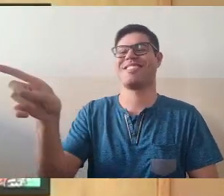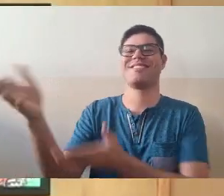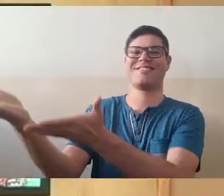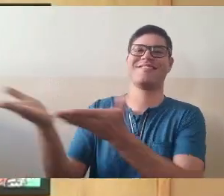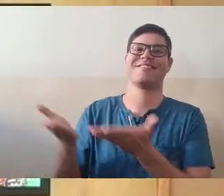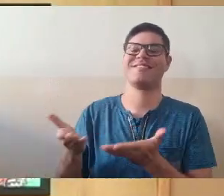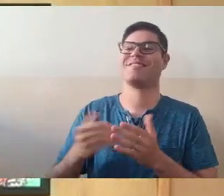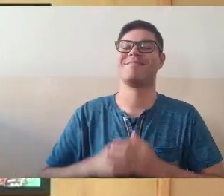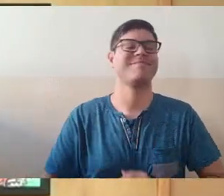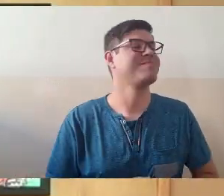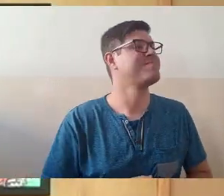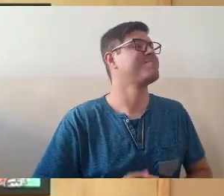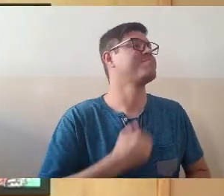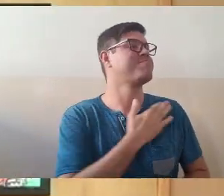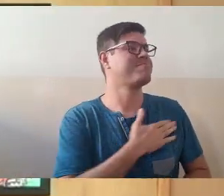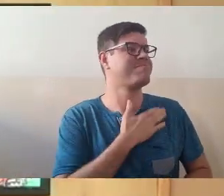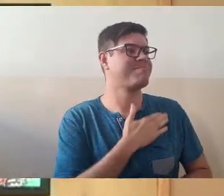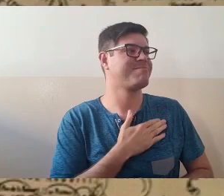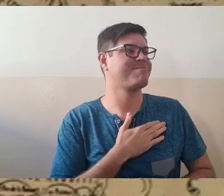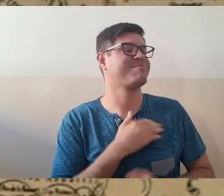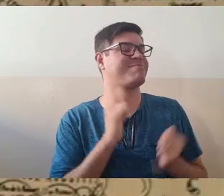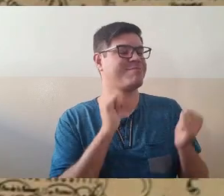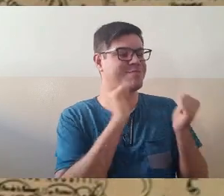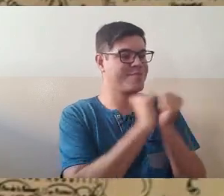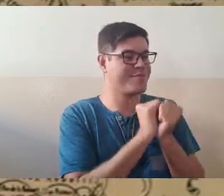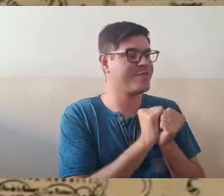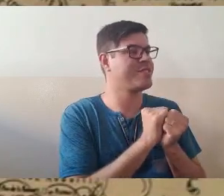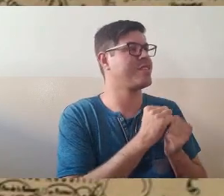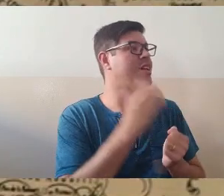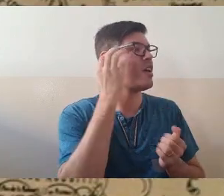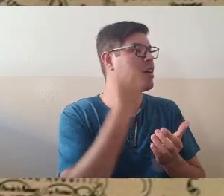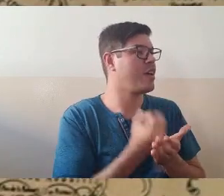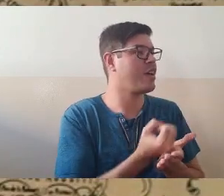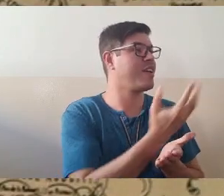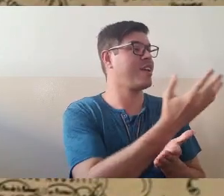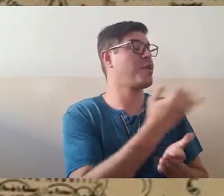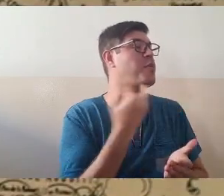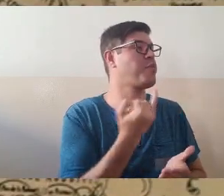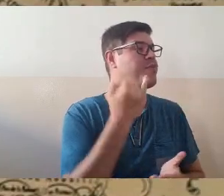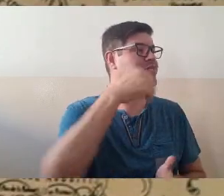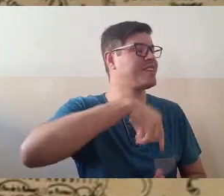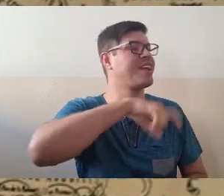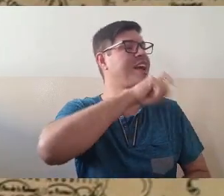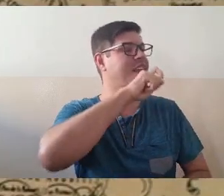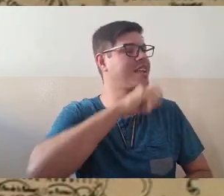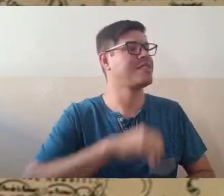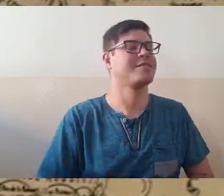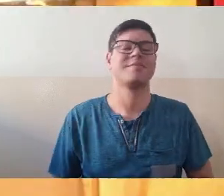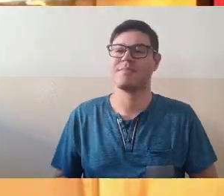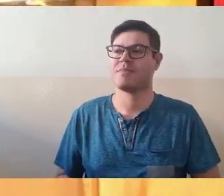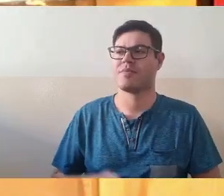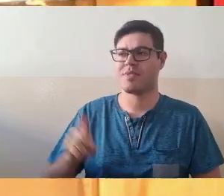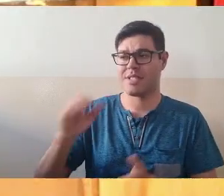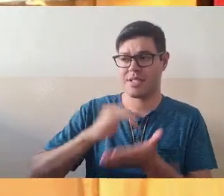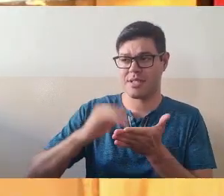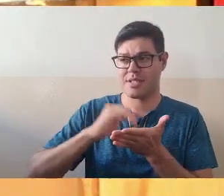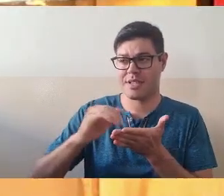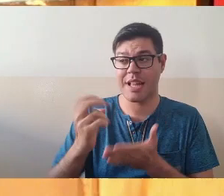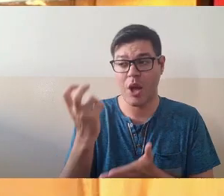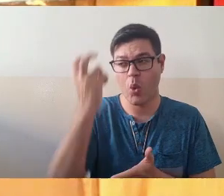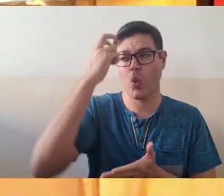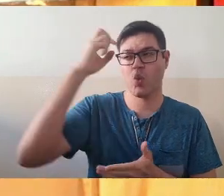honra, um prazer estar aqui com você. Esse podcast que tem sido tão relevante, tão importante para a cidade. E você é secretário municipal de